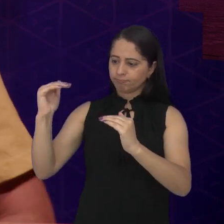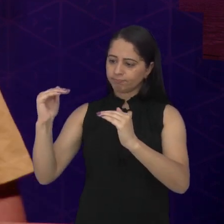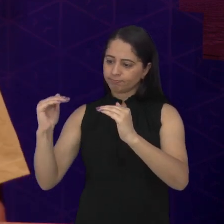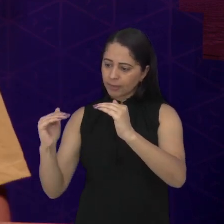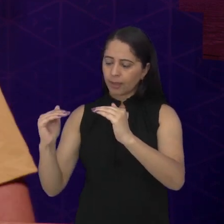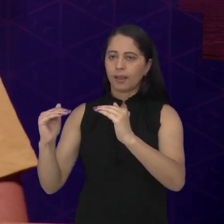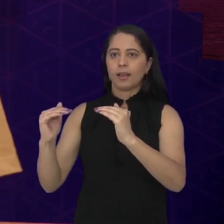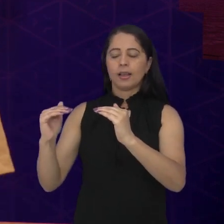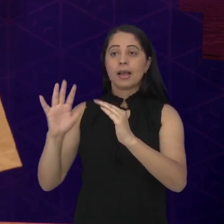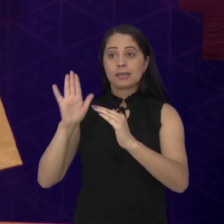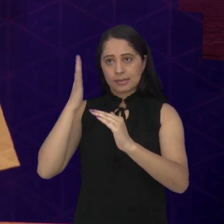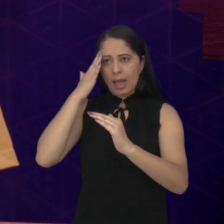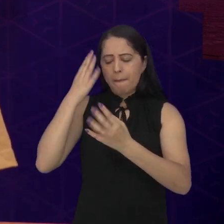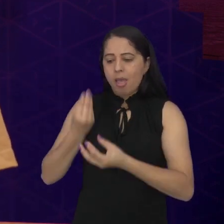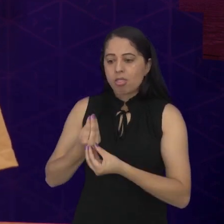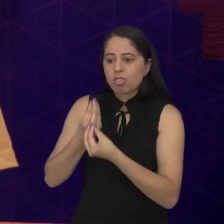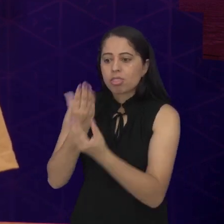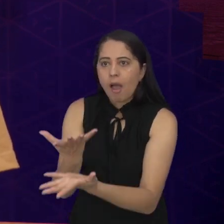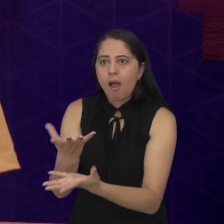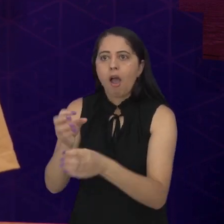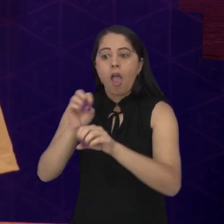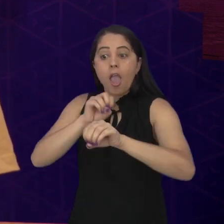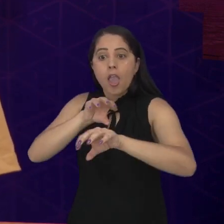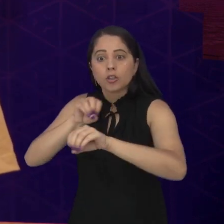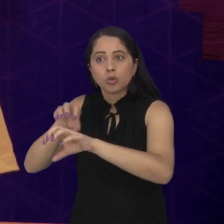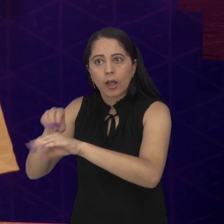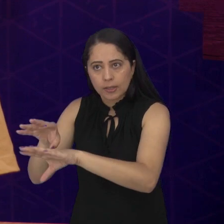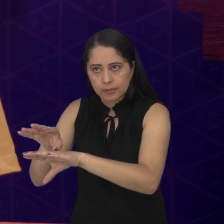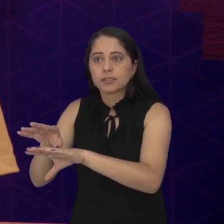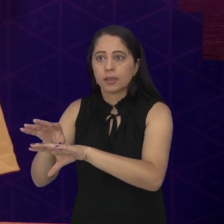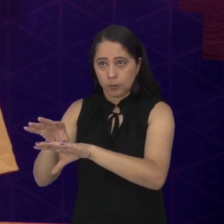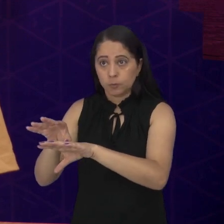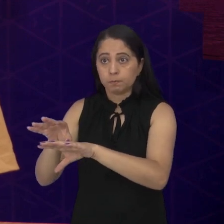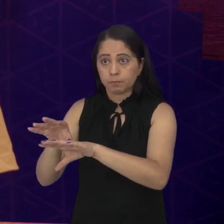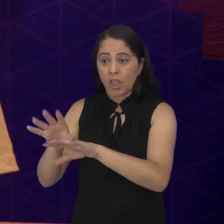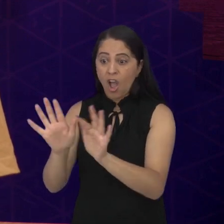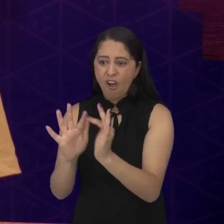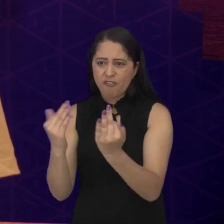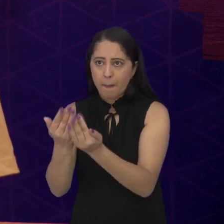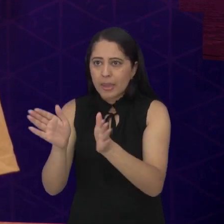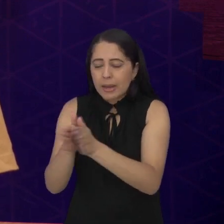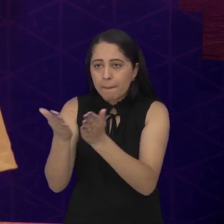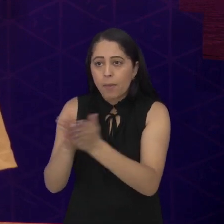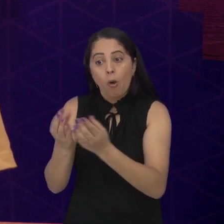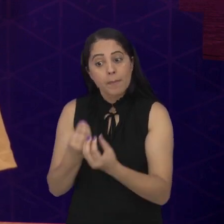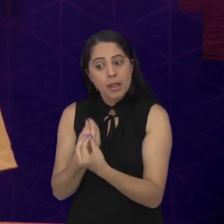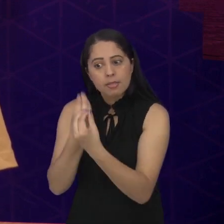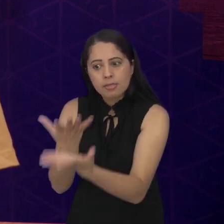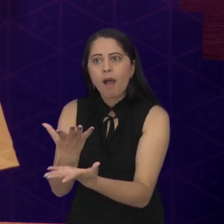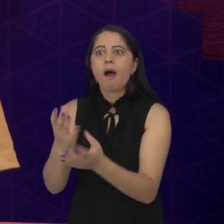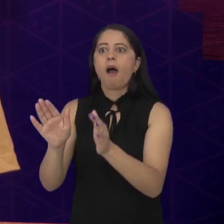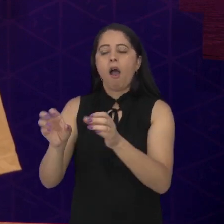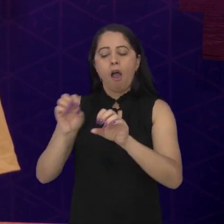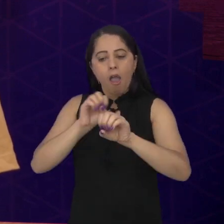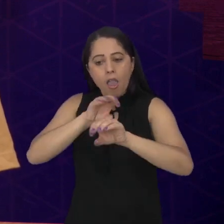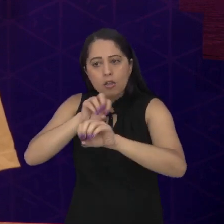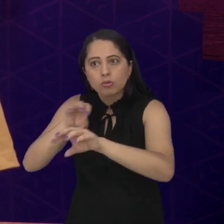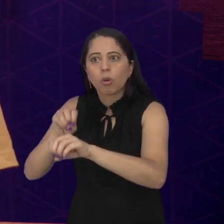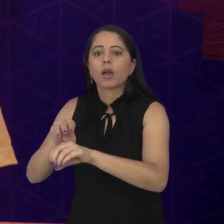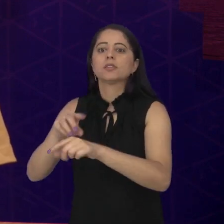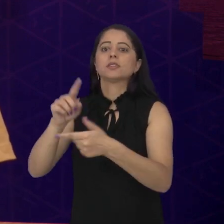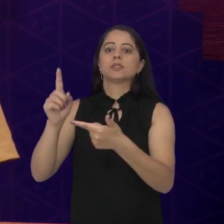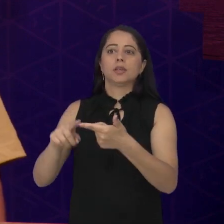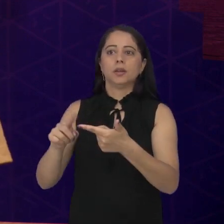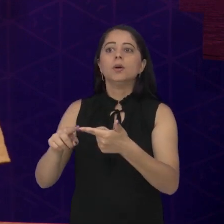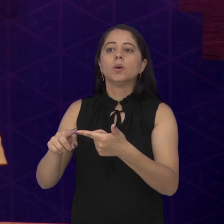levar a educação para as famílias que não têm condição de ter acesso a uma educação melhor,